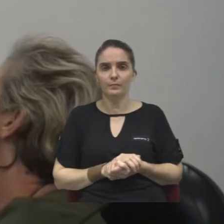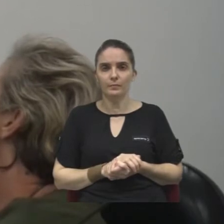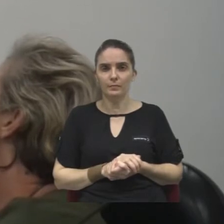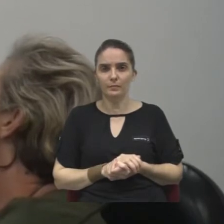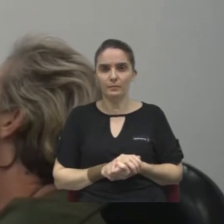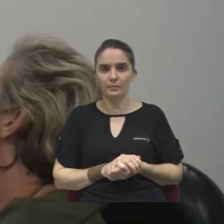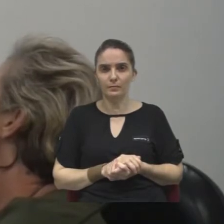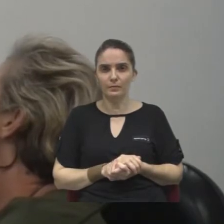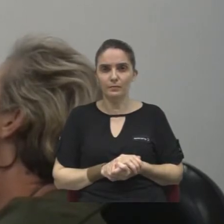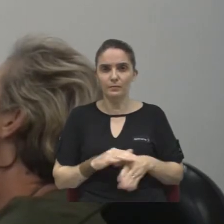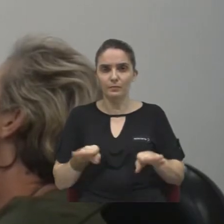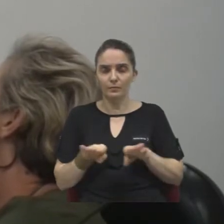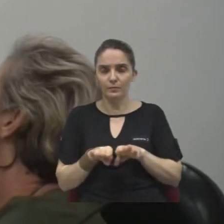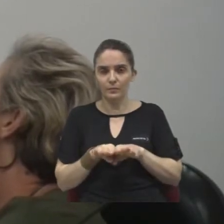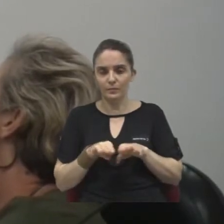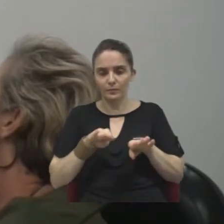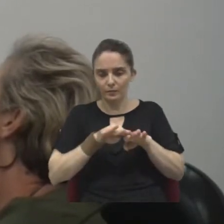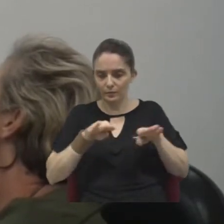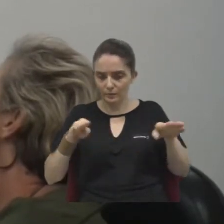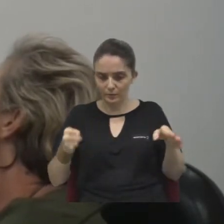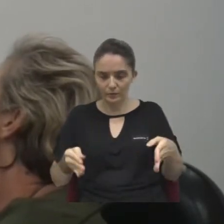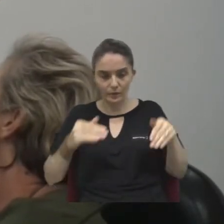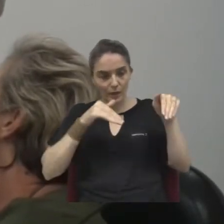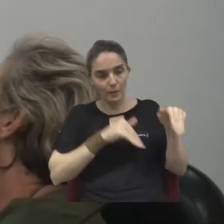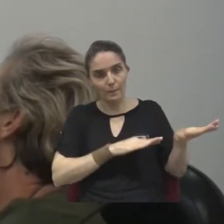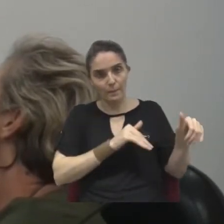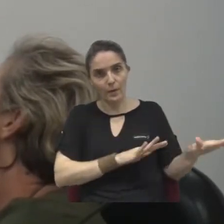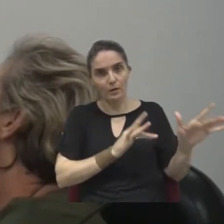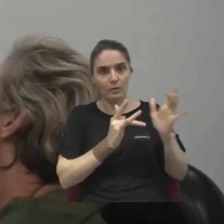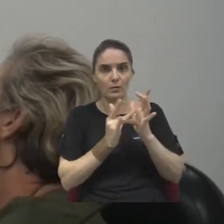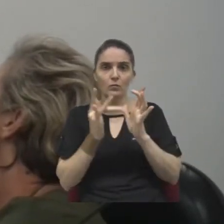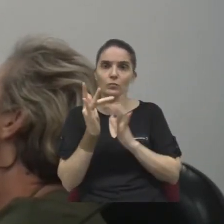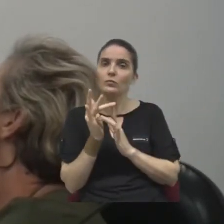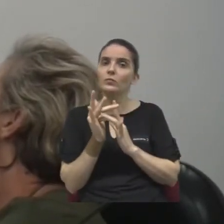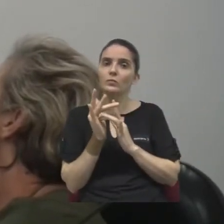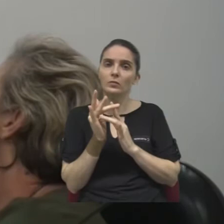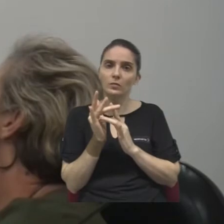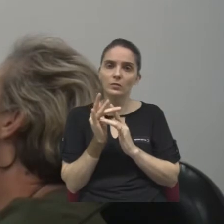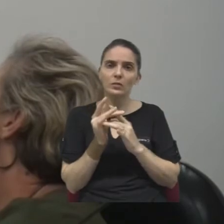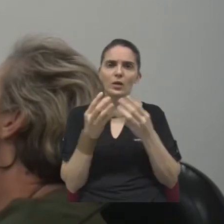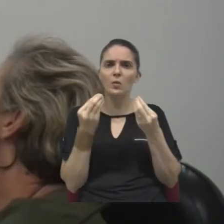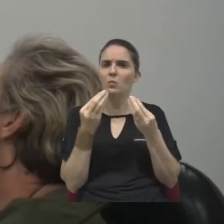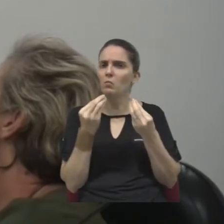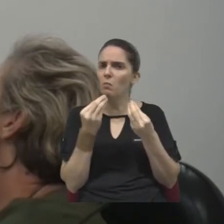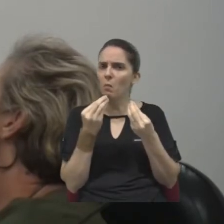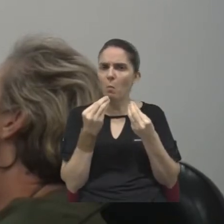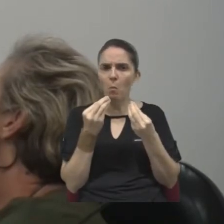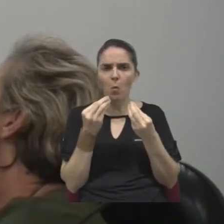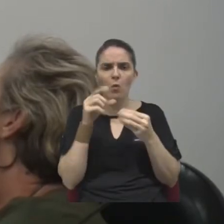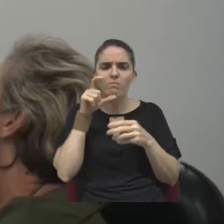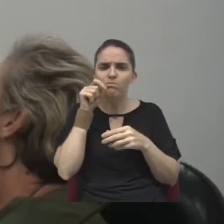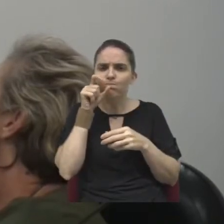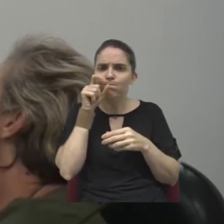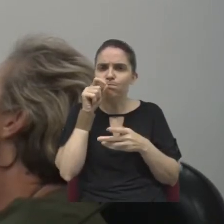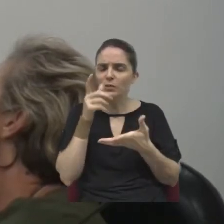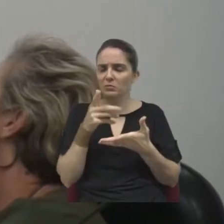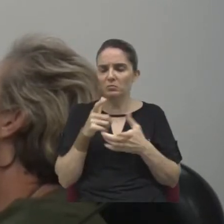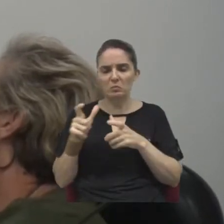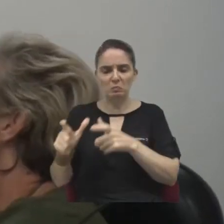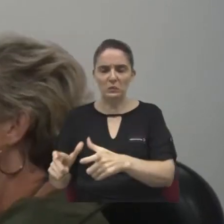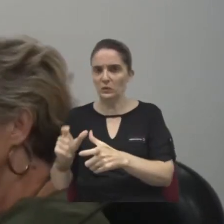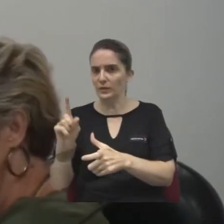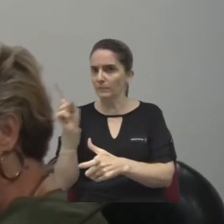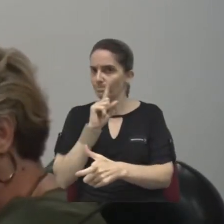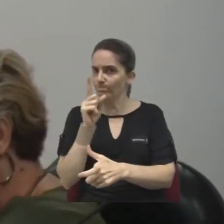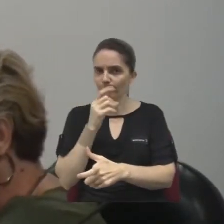onde é feita a marcha para Jesus, onde é feito ali, e a gente sabe que ali tem muita pomba. Então, não sei se é um lugar adequado